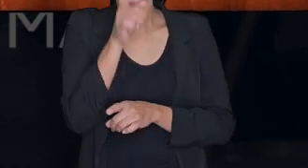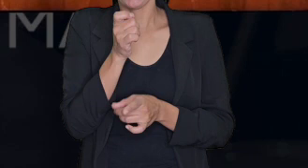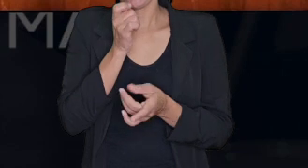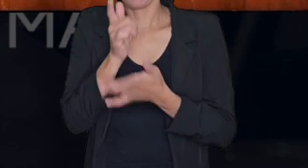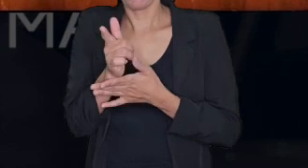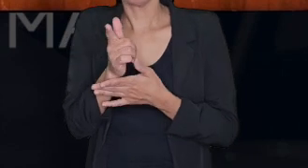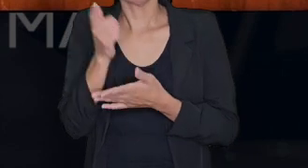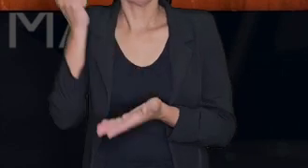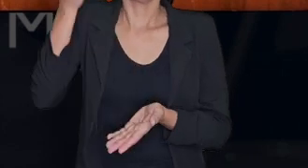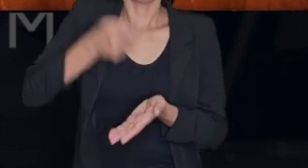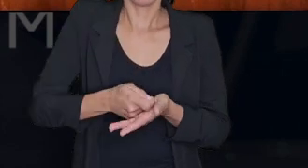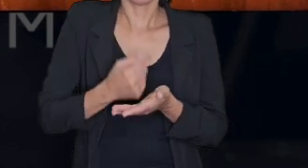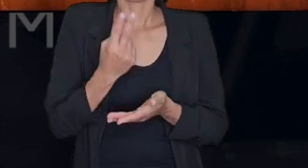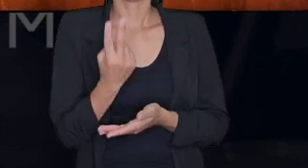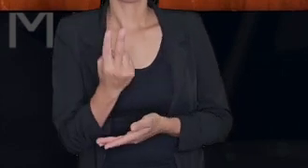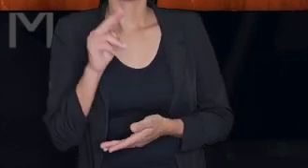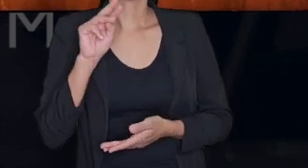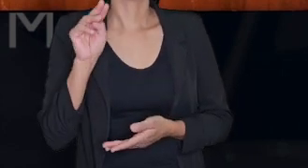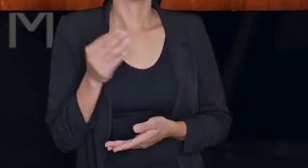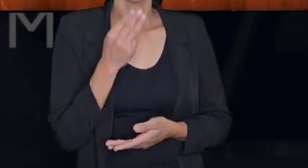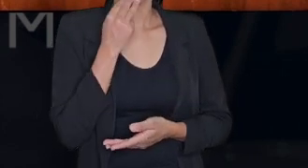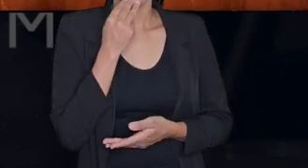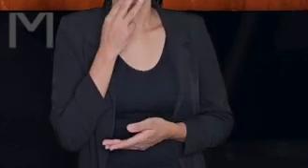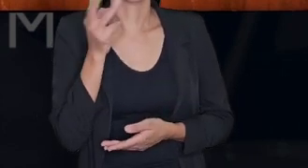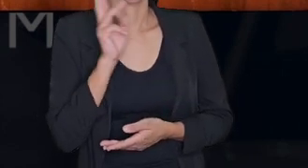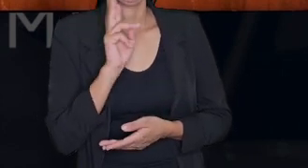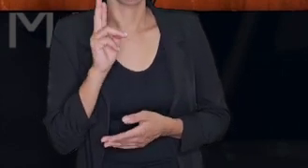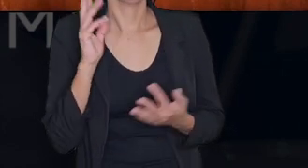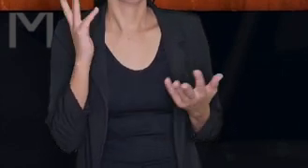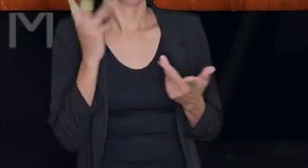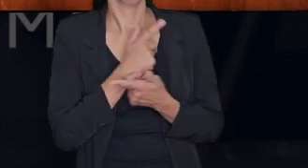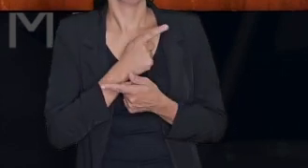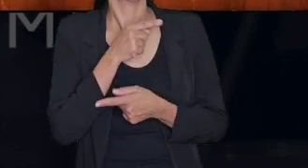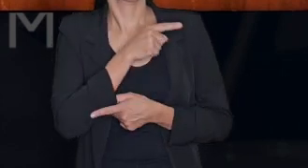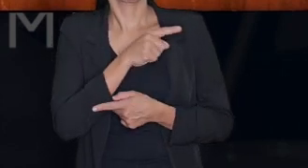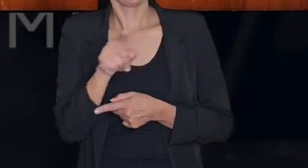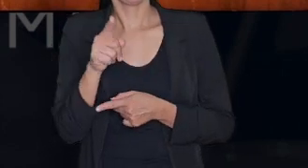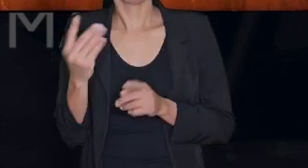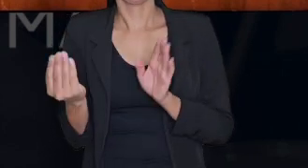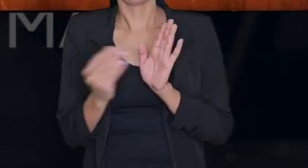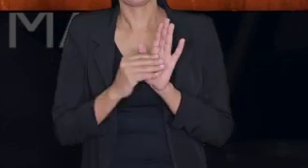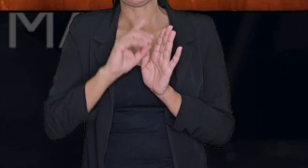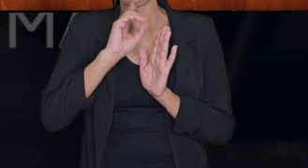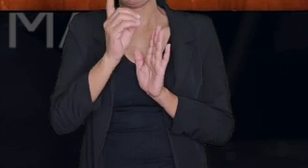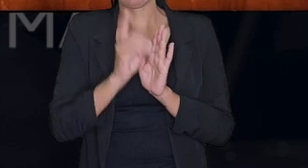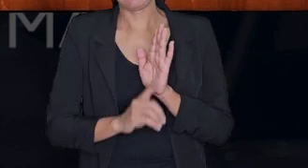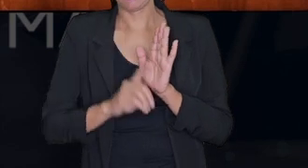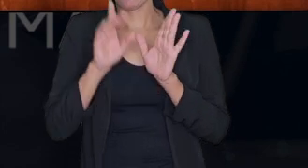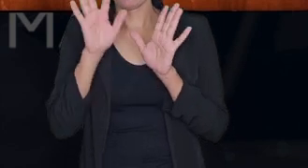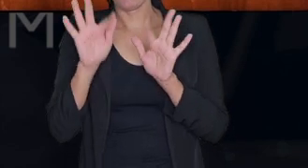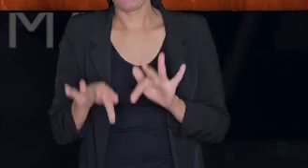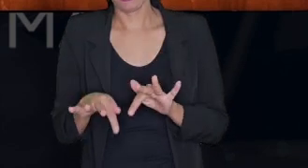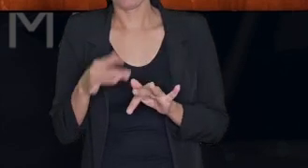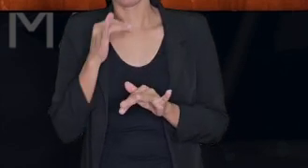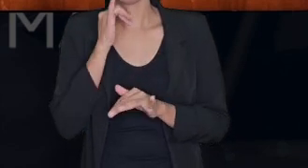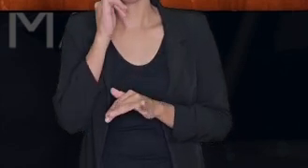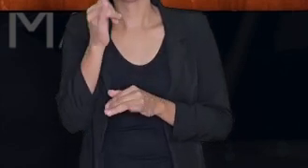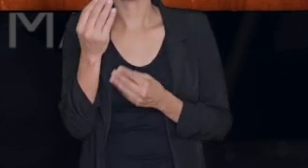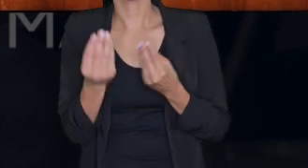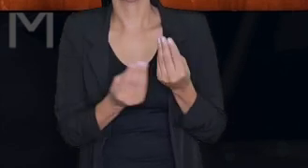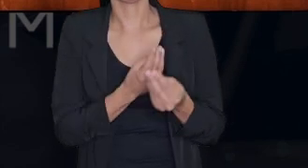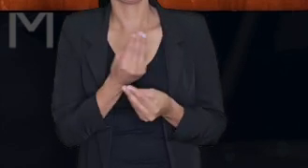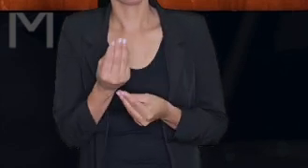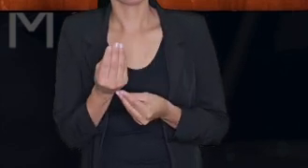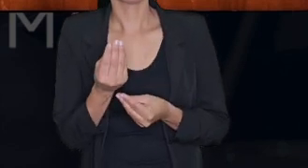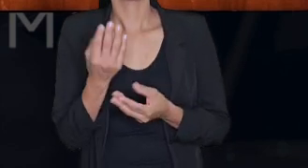eles encontraram um comprador que topou pagar 2 milhões de reais. Lindo! Eles vão, na